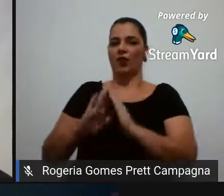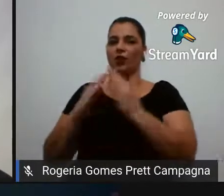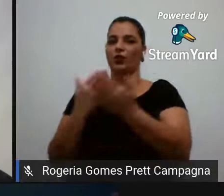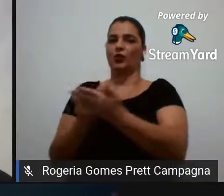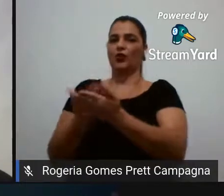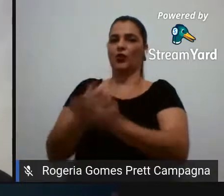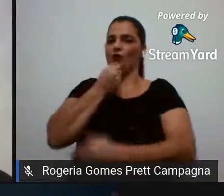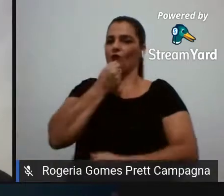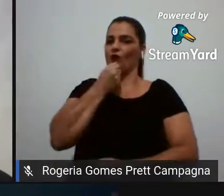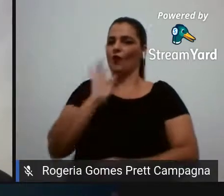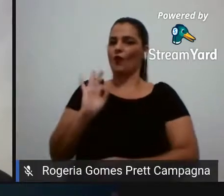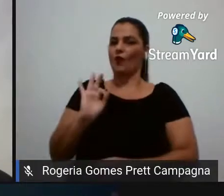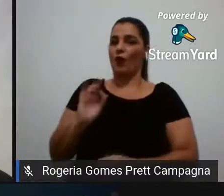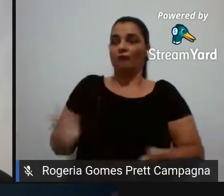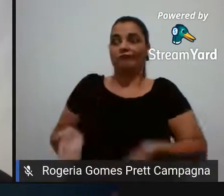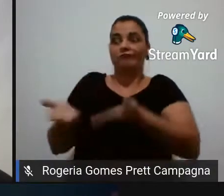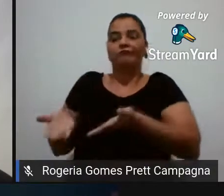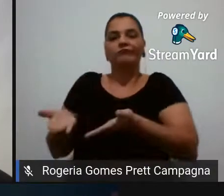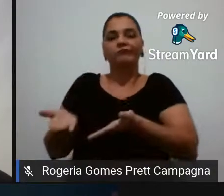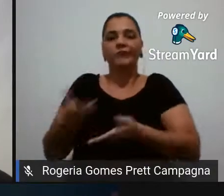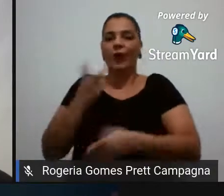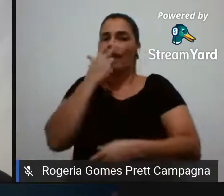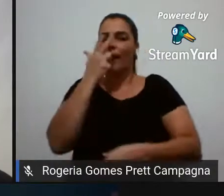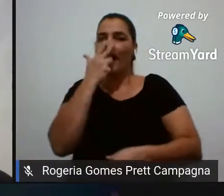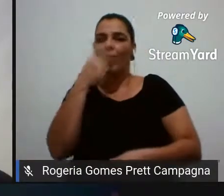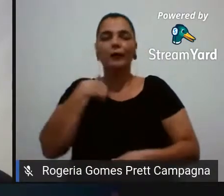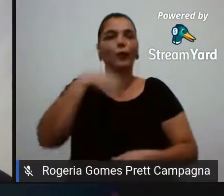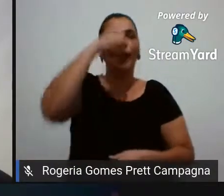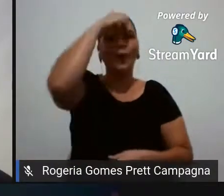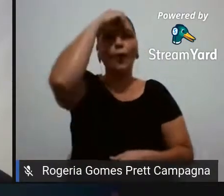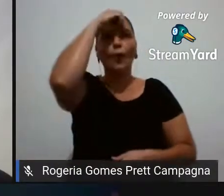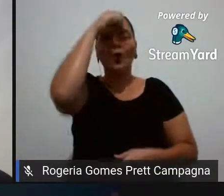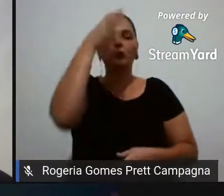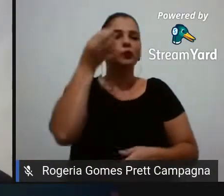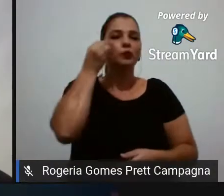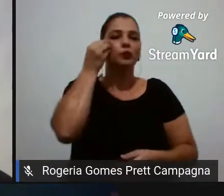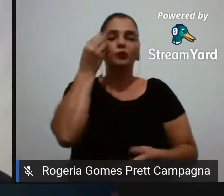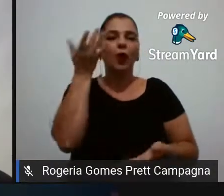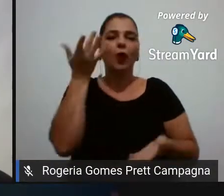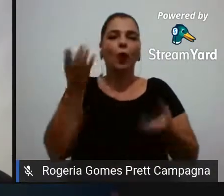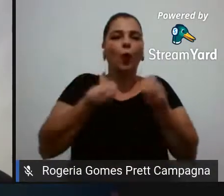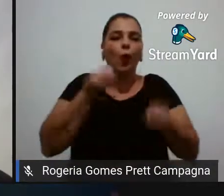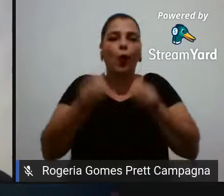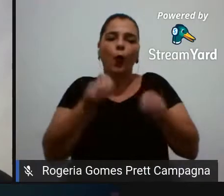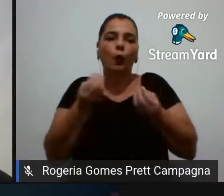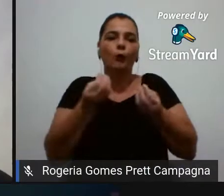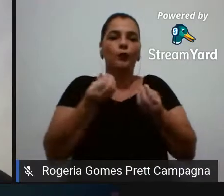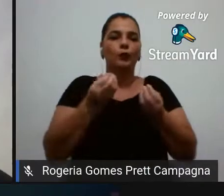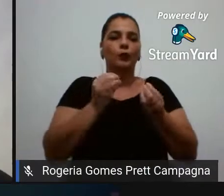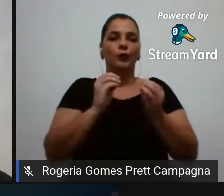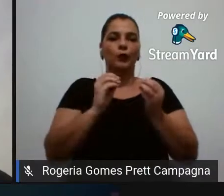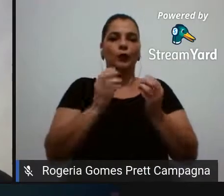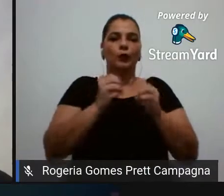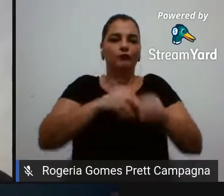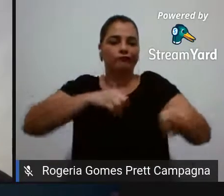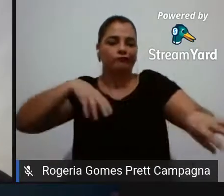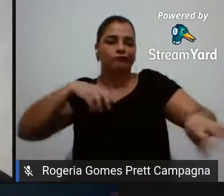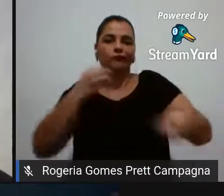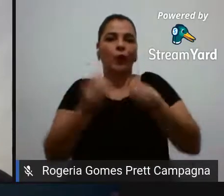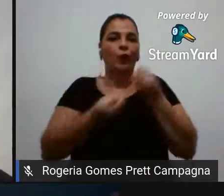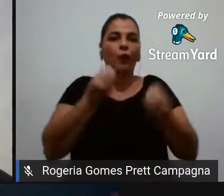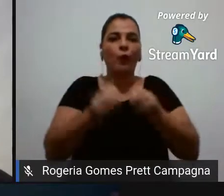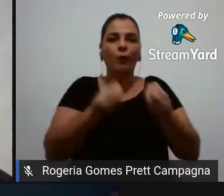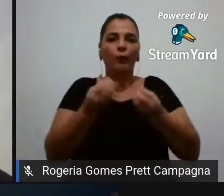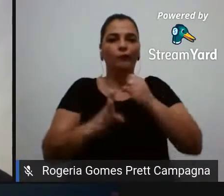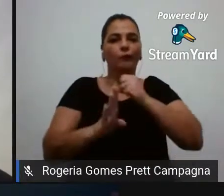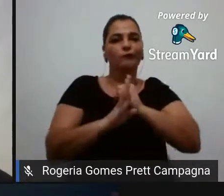maneira, ou porque não conseguem visualizar o uso de uma atividade remota offline, né, como fazer uma